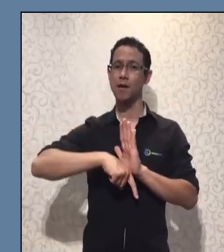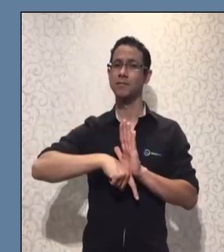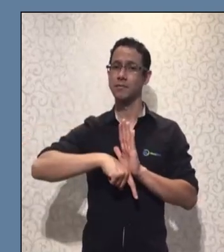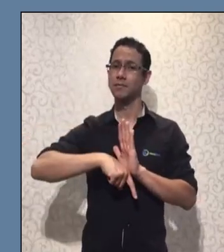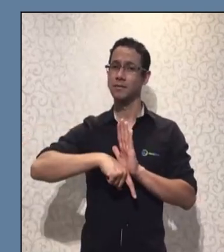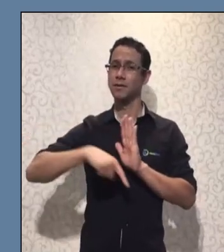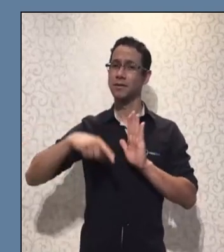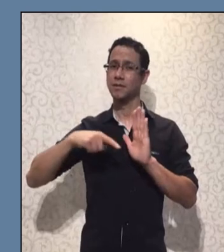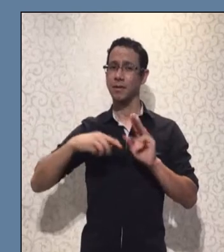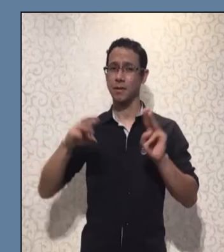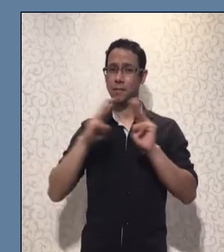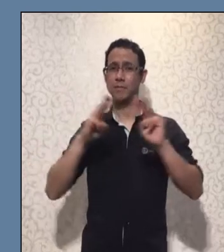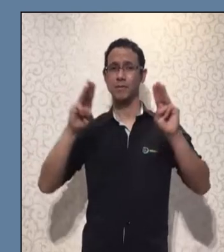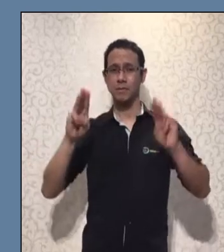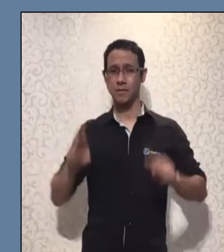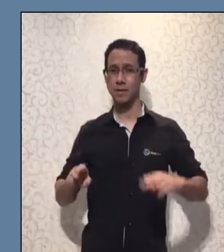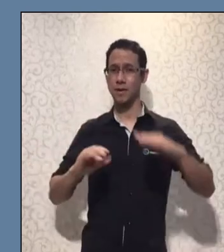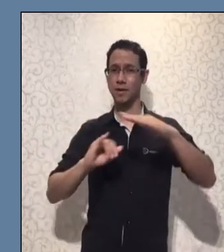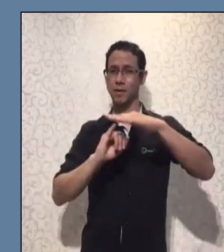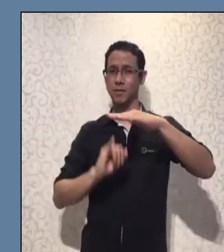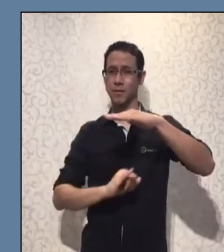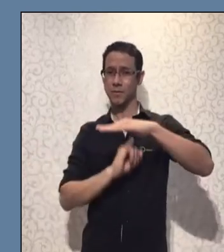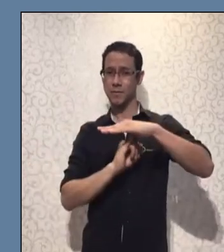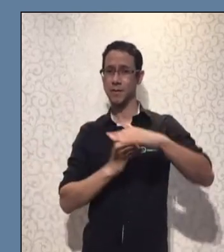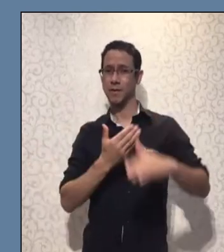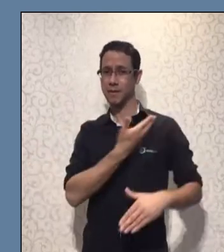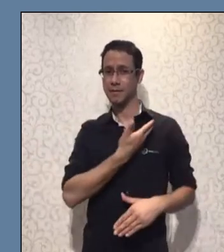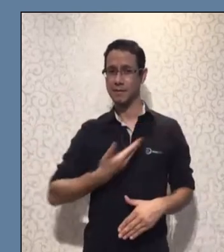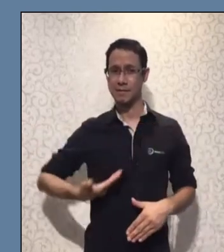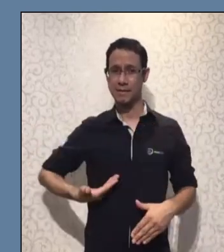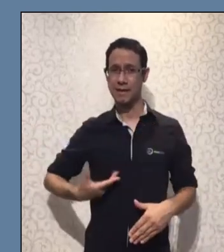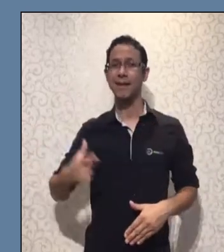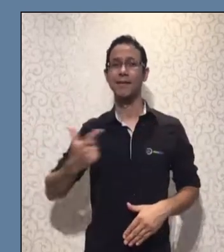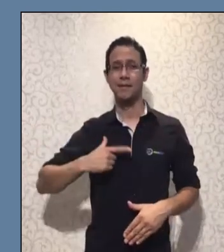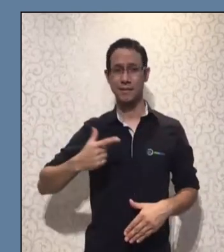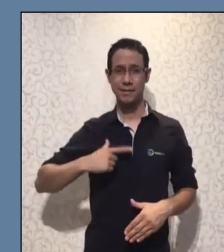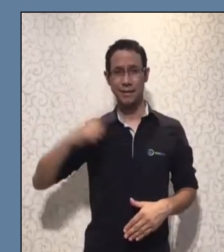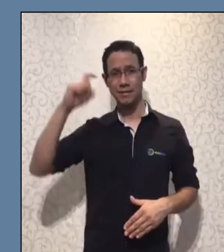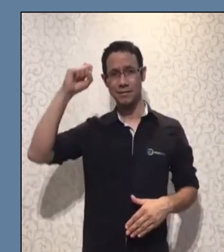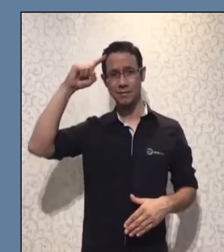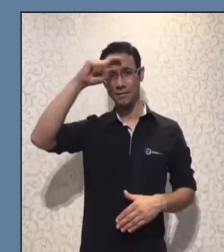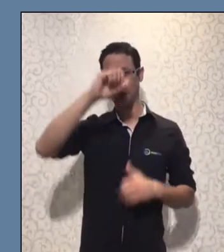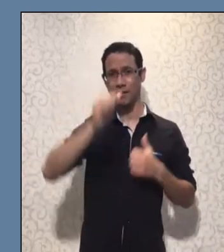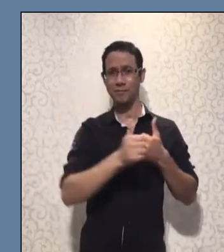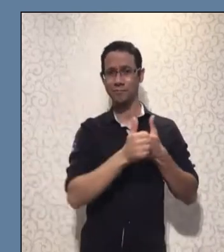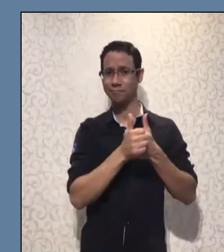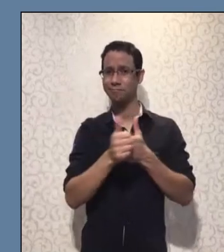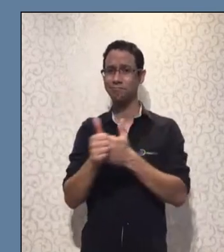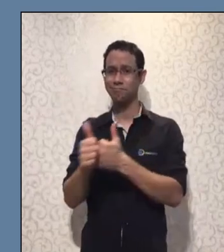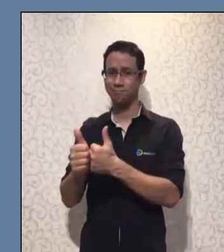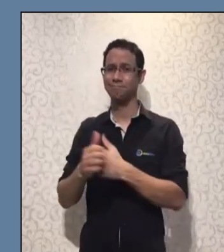instituições, sobretudo públicas, tiveram dificuldade em acompanhar, porque